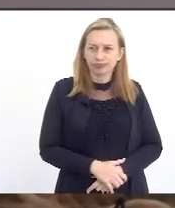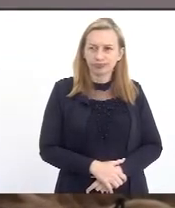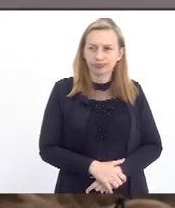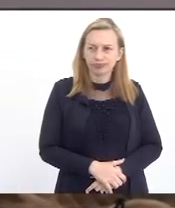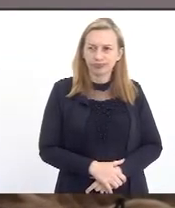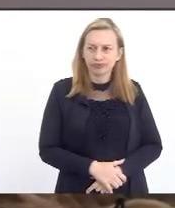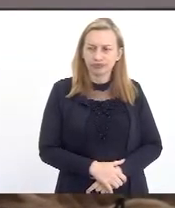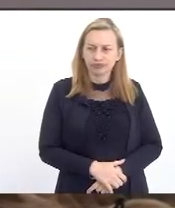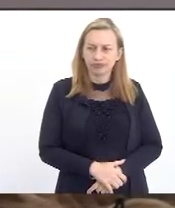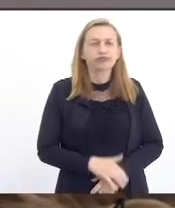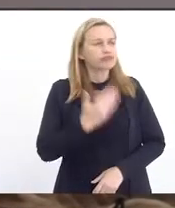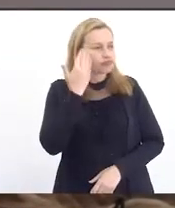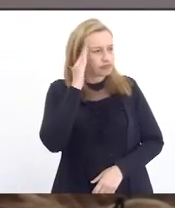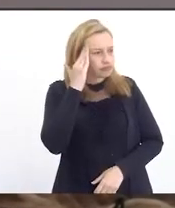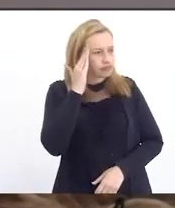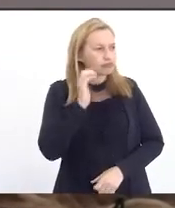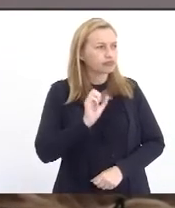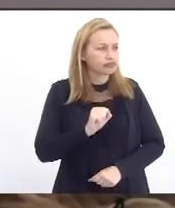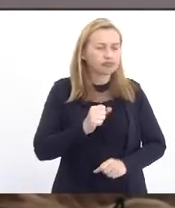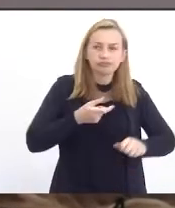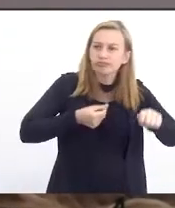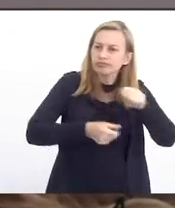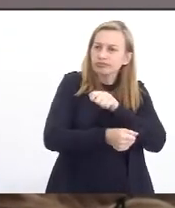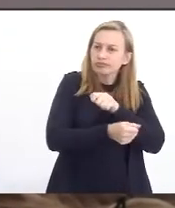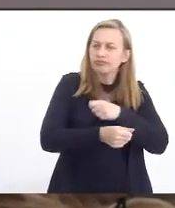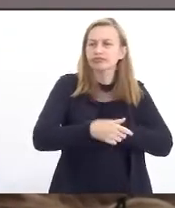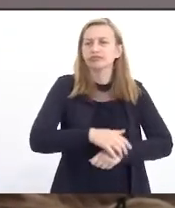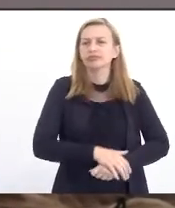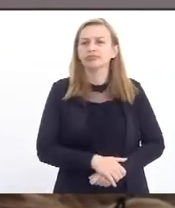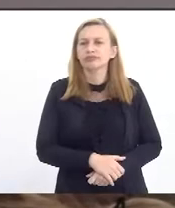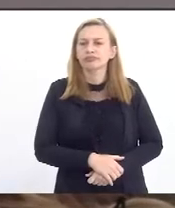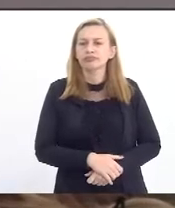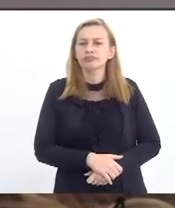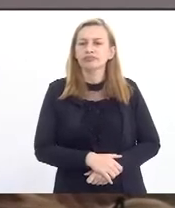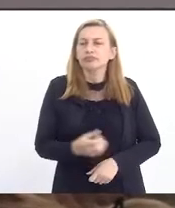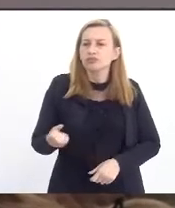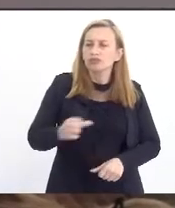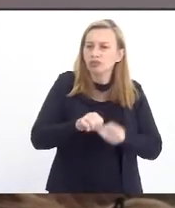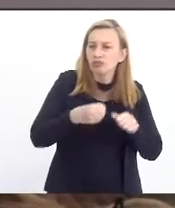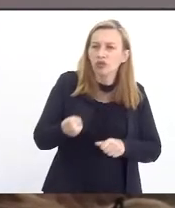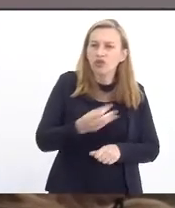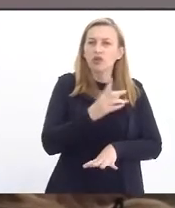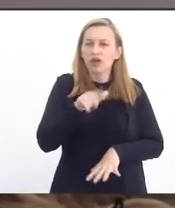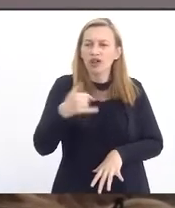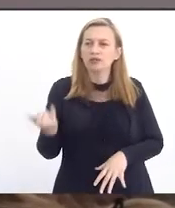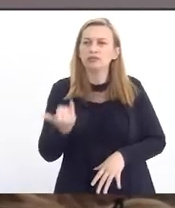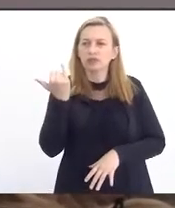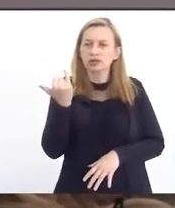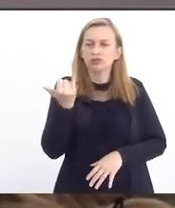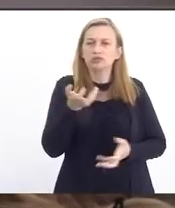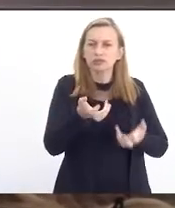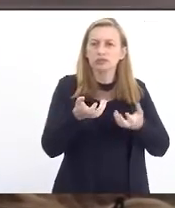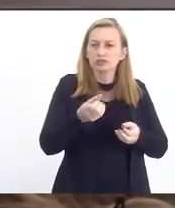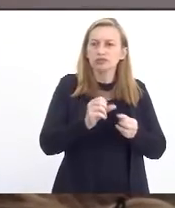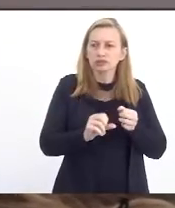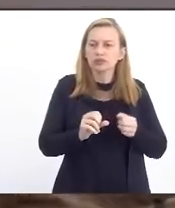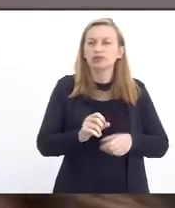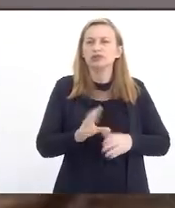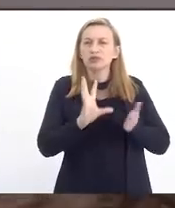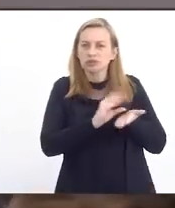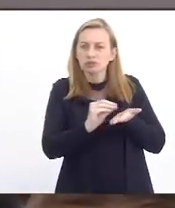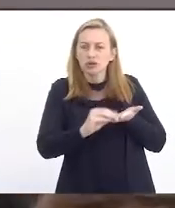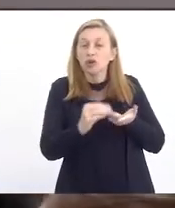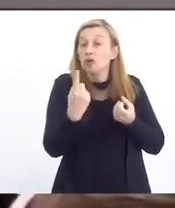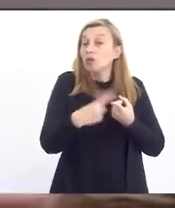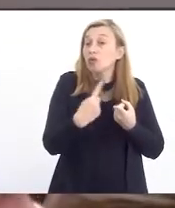A gente entende que investimentos em inovação é importante. A gente quer fazer essa pauta, porque